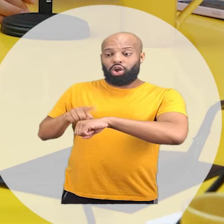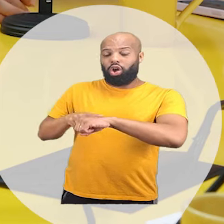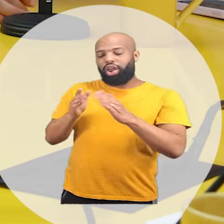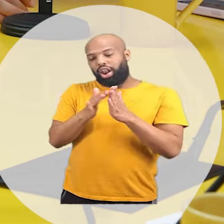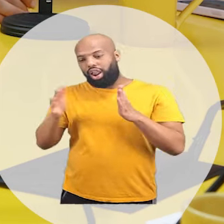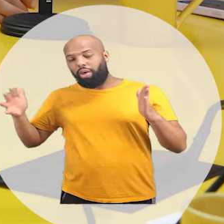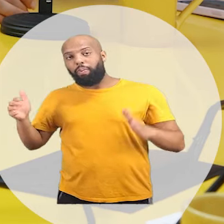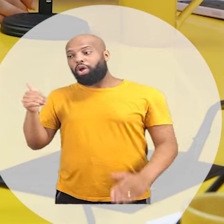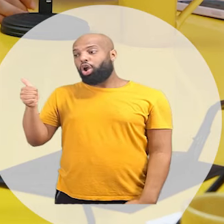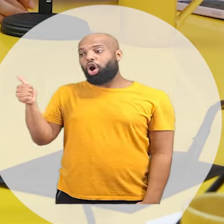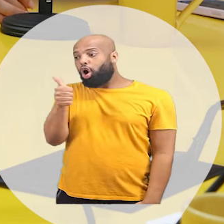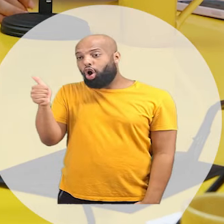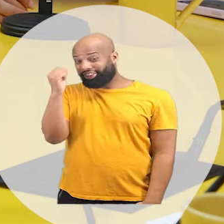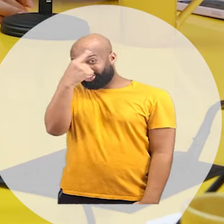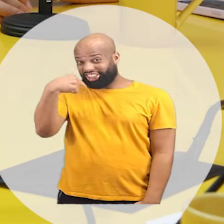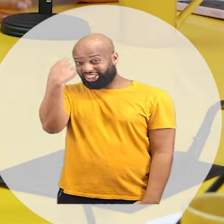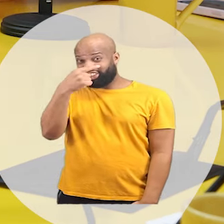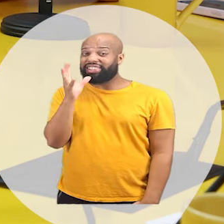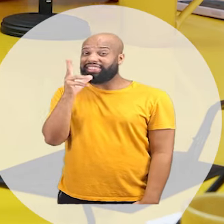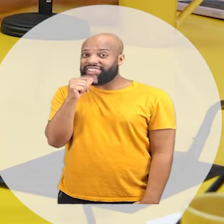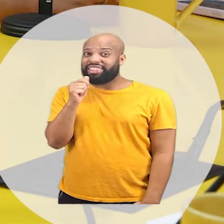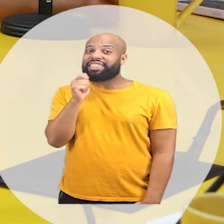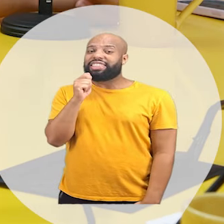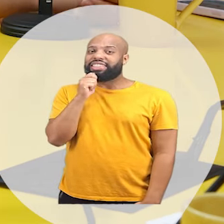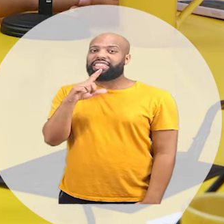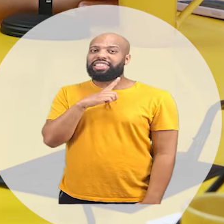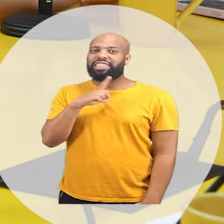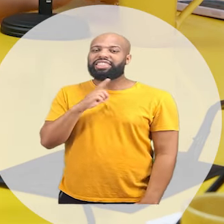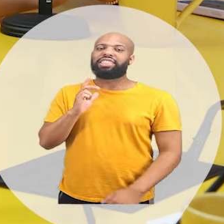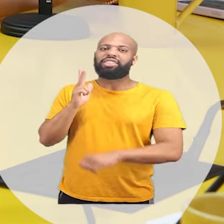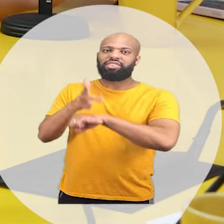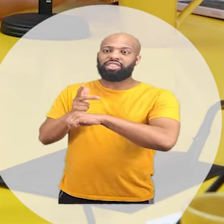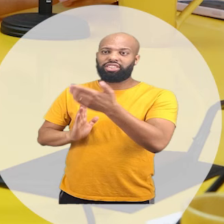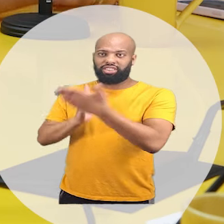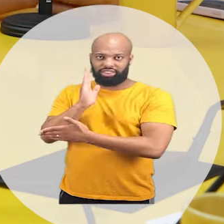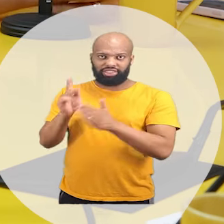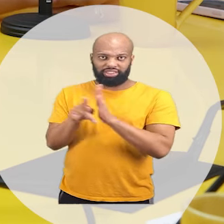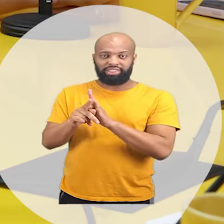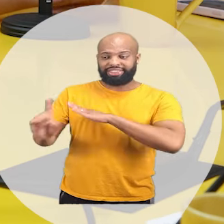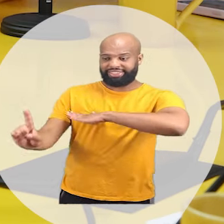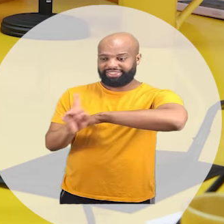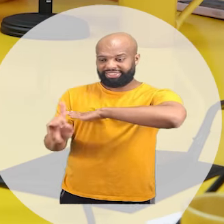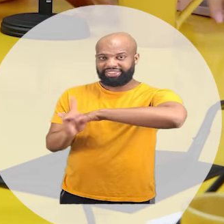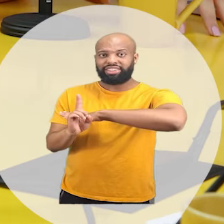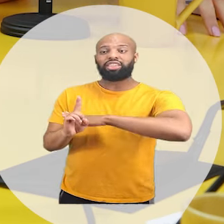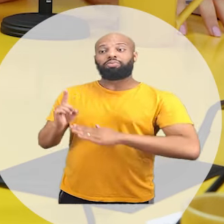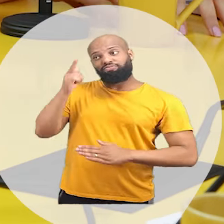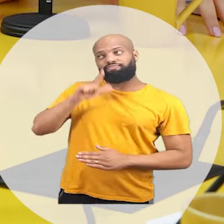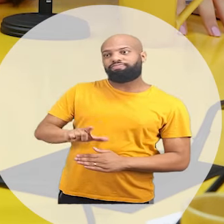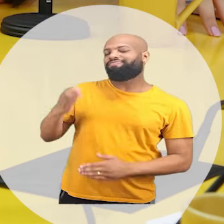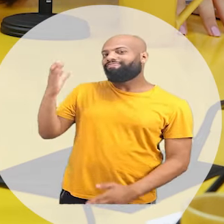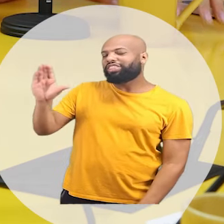horas 11 horas e esse vídeo ainda tá em aprovação com o cliente e era para ter